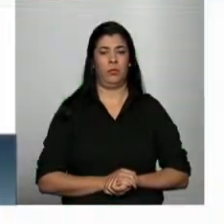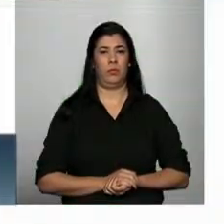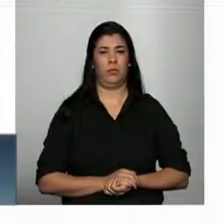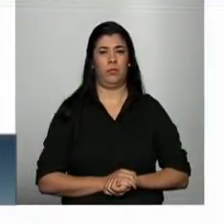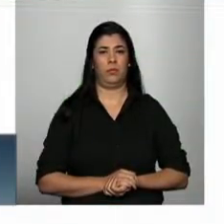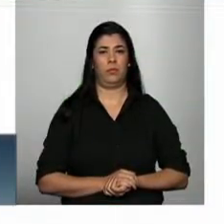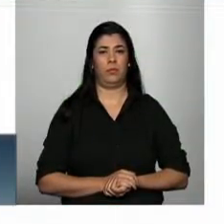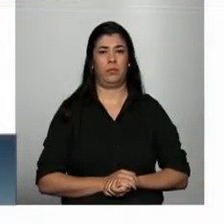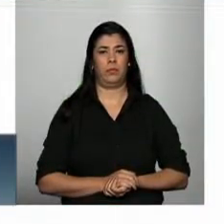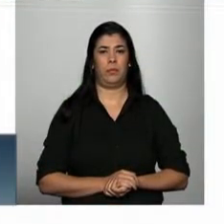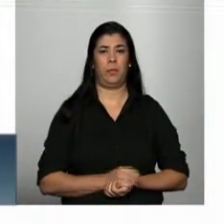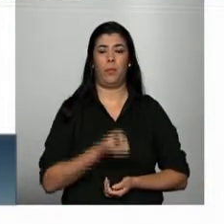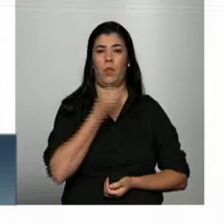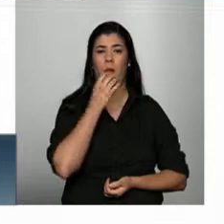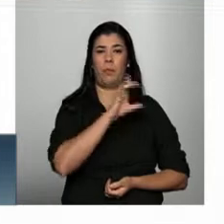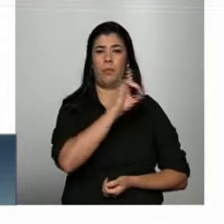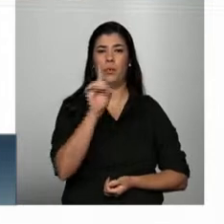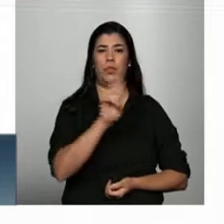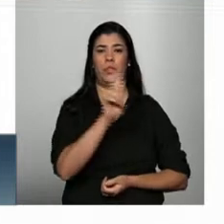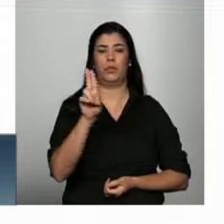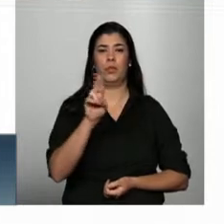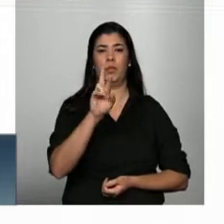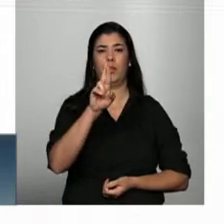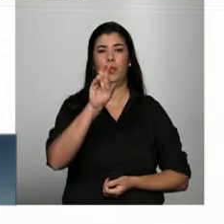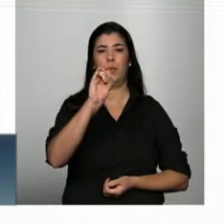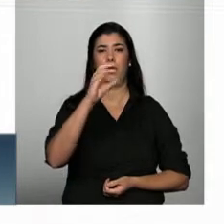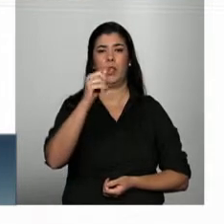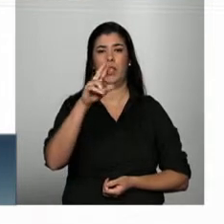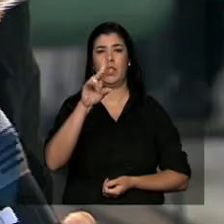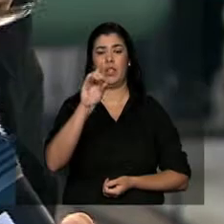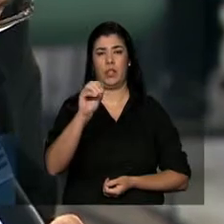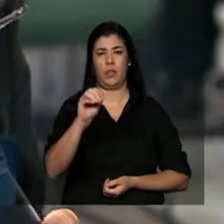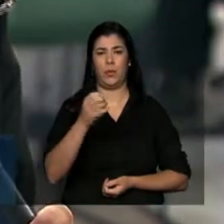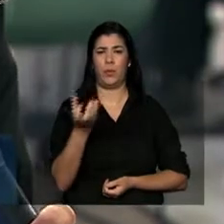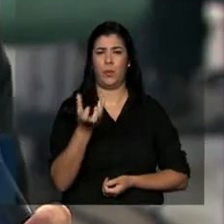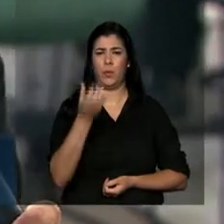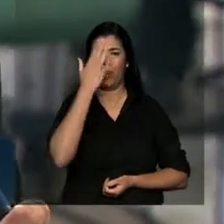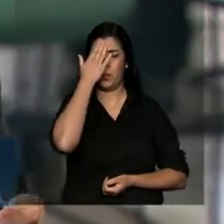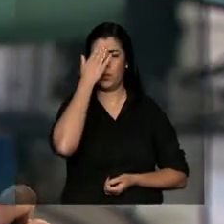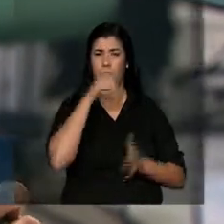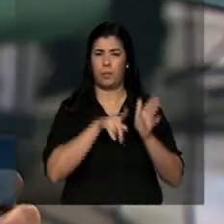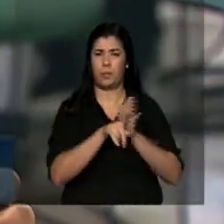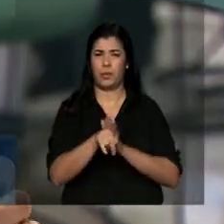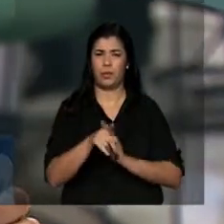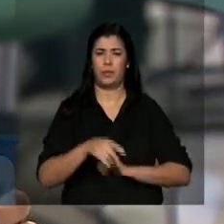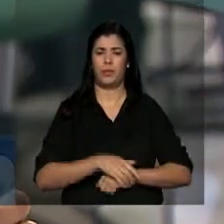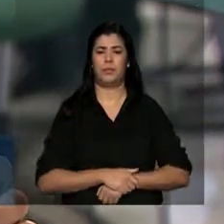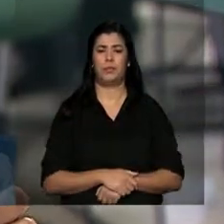Bom dia, Ricardo, Rede TV. Eu gostaria de saber o seguinte,